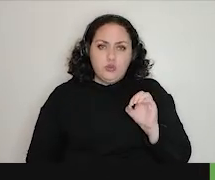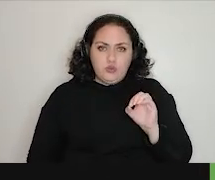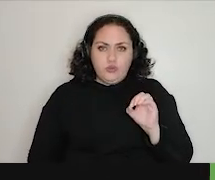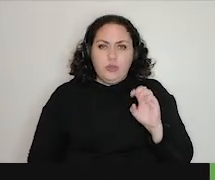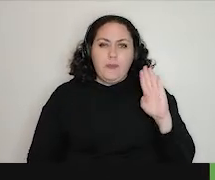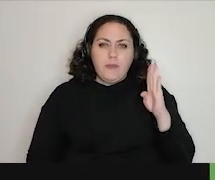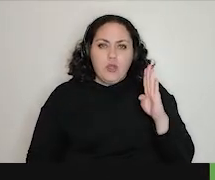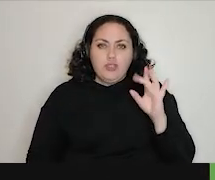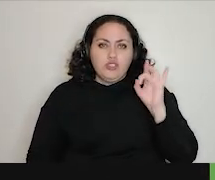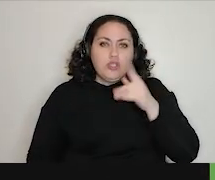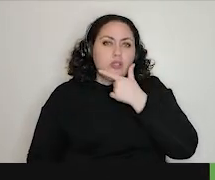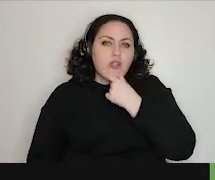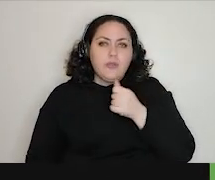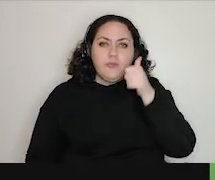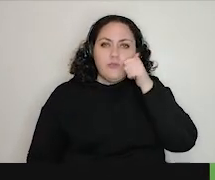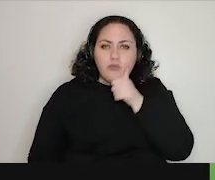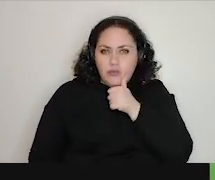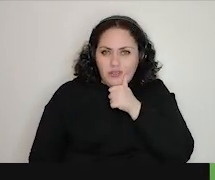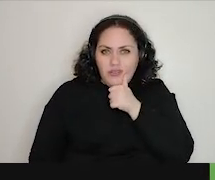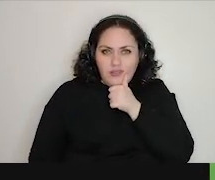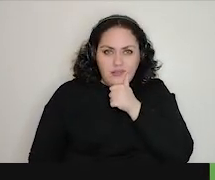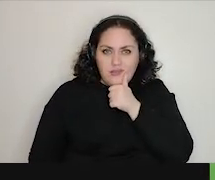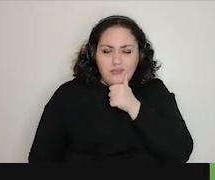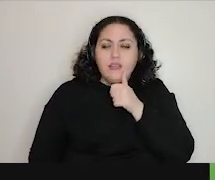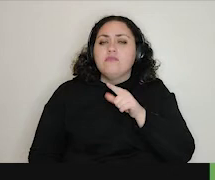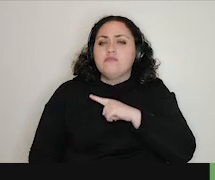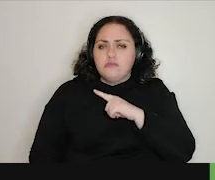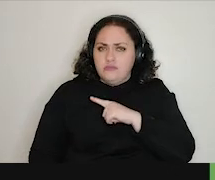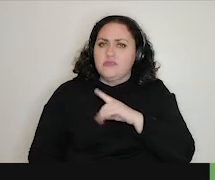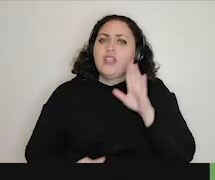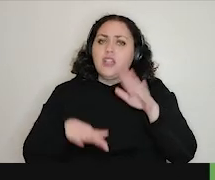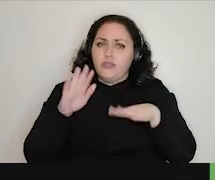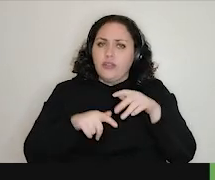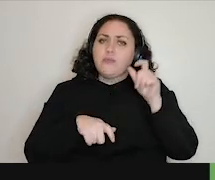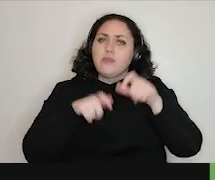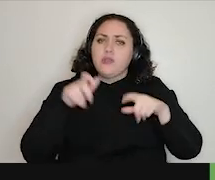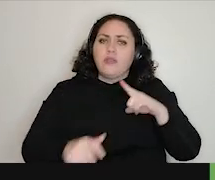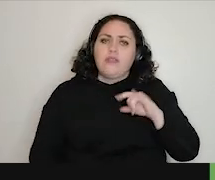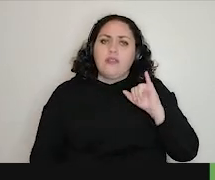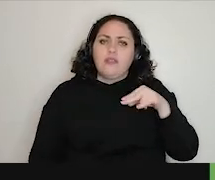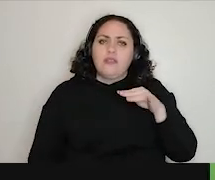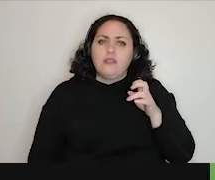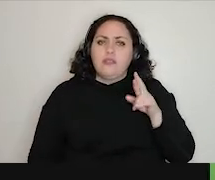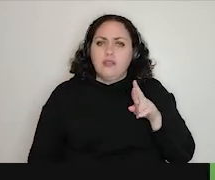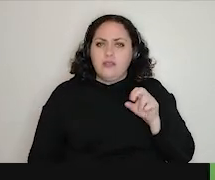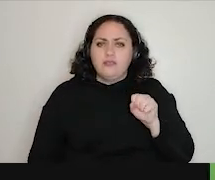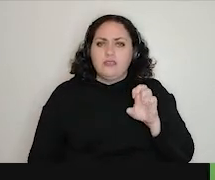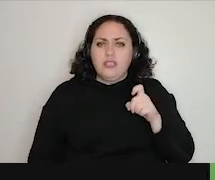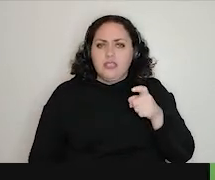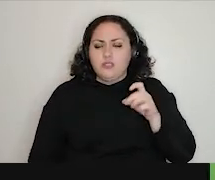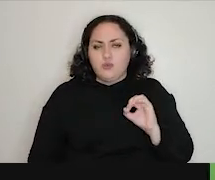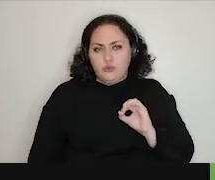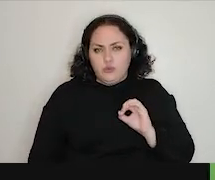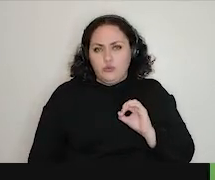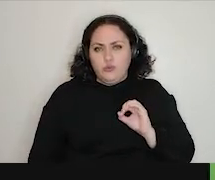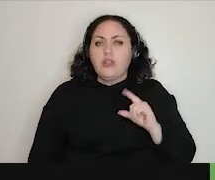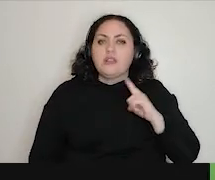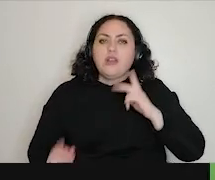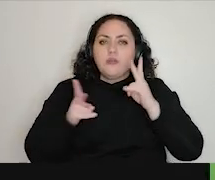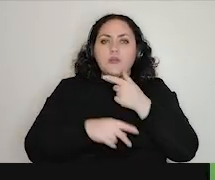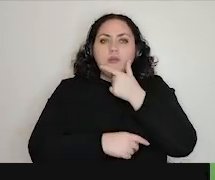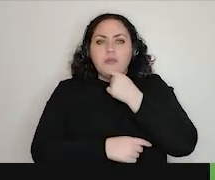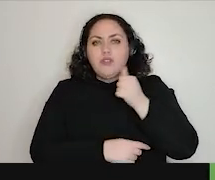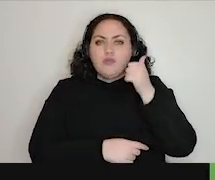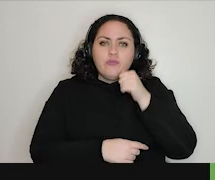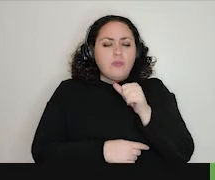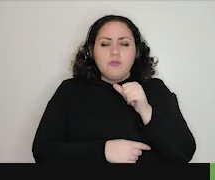para além daquilo que a gente entende do macho e da fêmea na nossa espécie, né? Existem pessoas intersexo, que são todos aqueles indivíduos que vão para